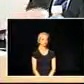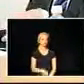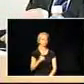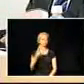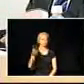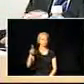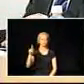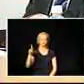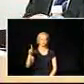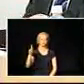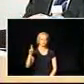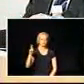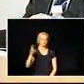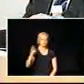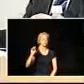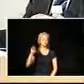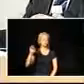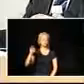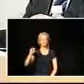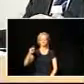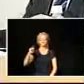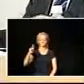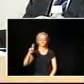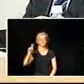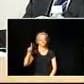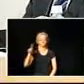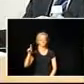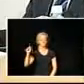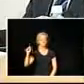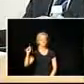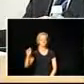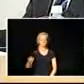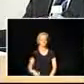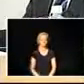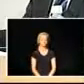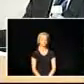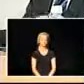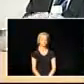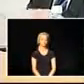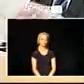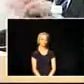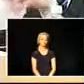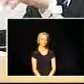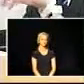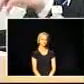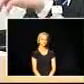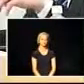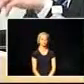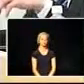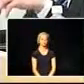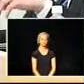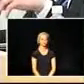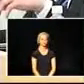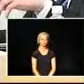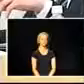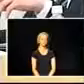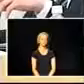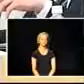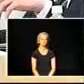de Souza. Artigo 1º, passa a denominar-se Dr. José Pedro de Souza, o atual Centro de Especialidades